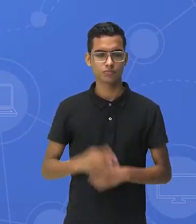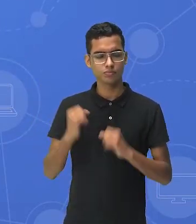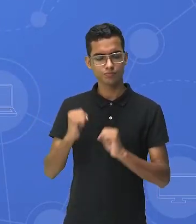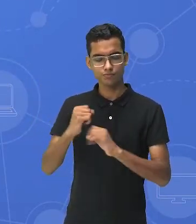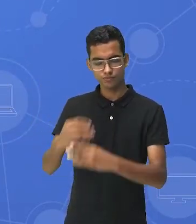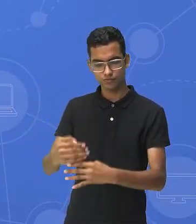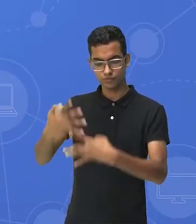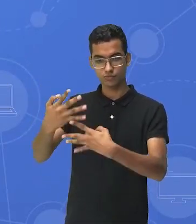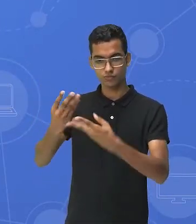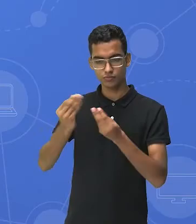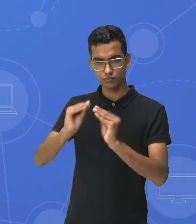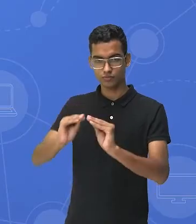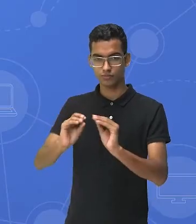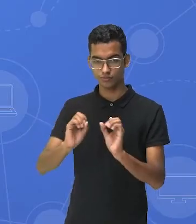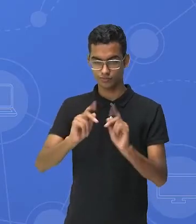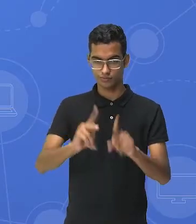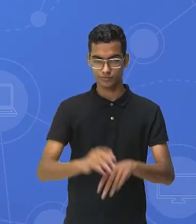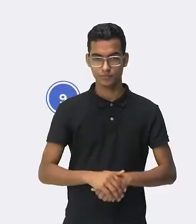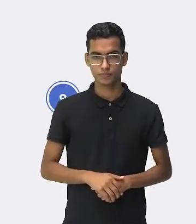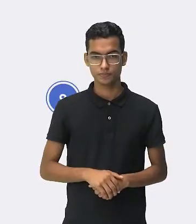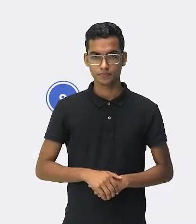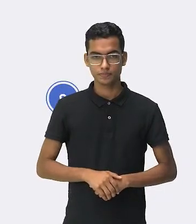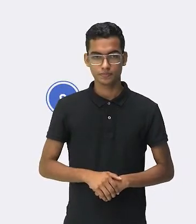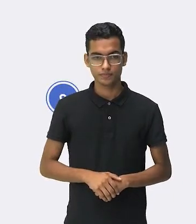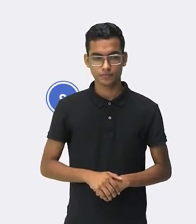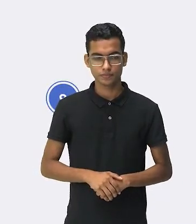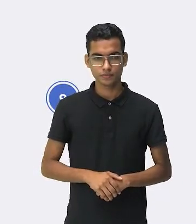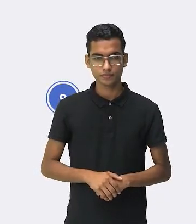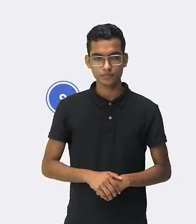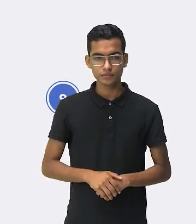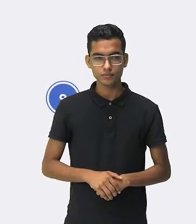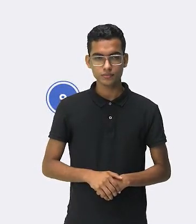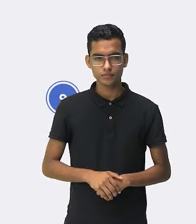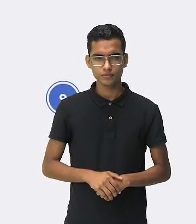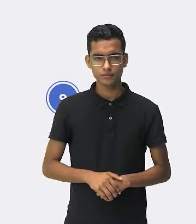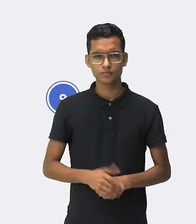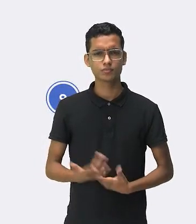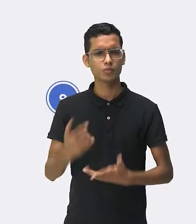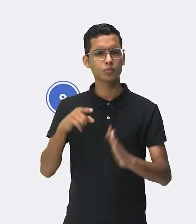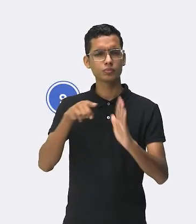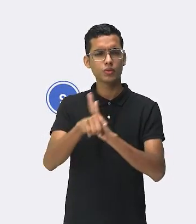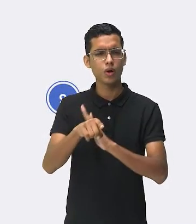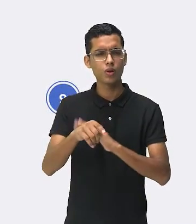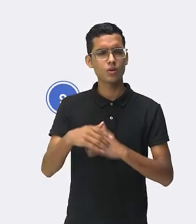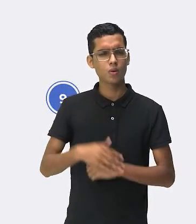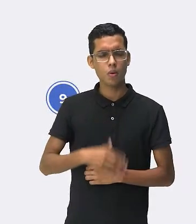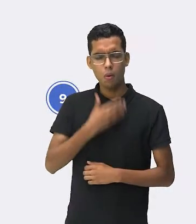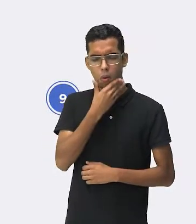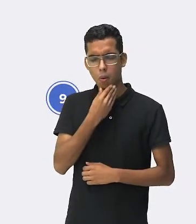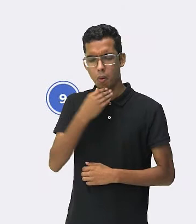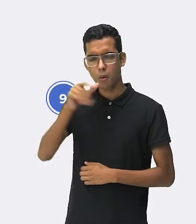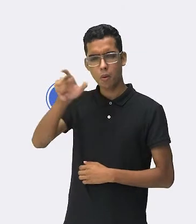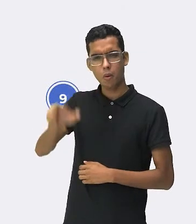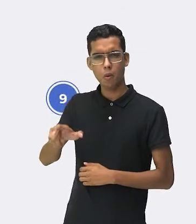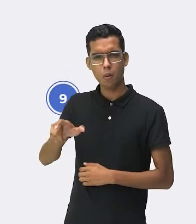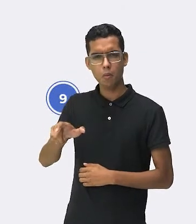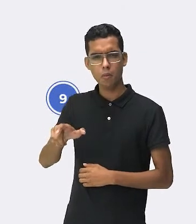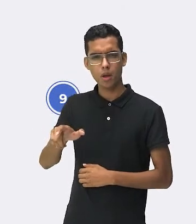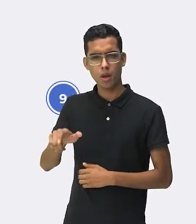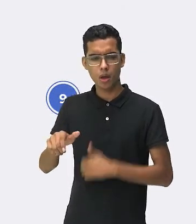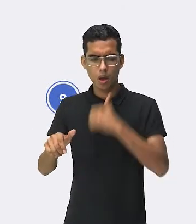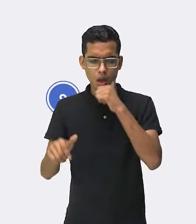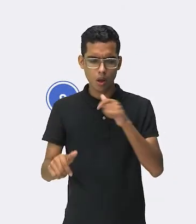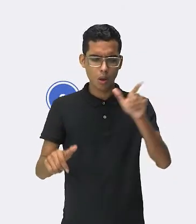de vocês? Prosseguindo, nós temos a seguinte pergunta, afinal, homens podem competir